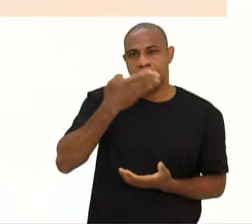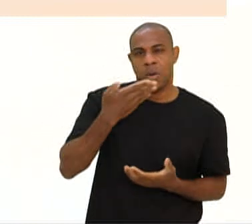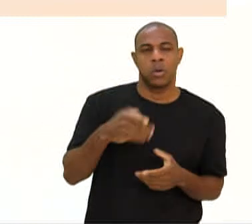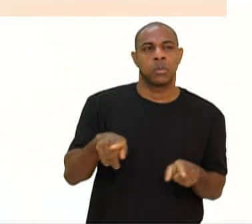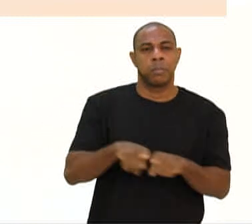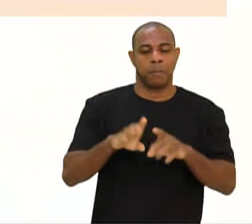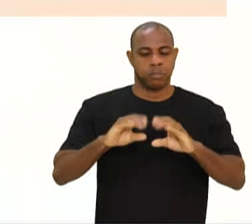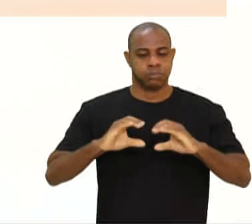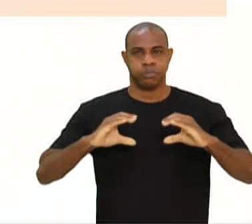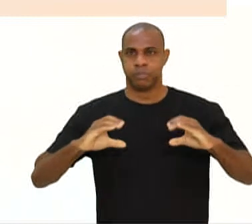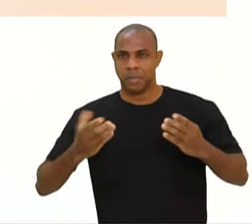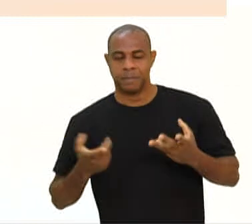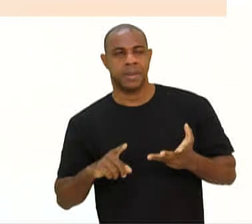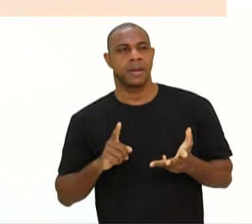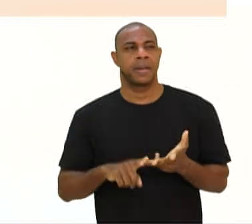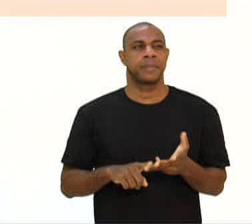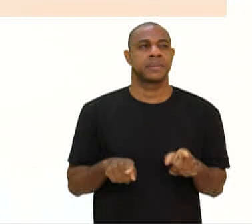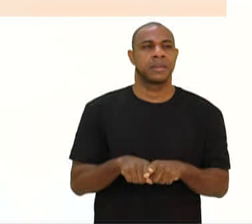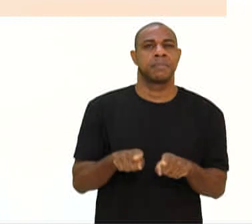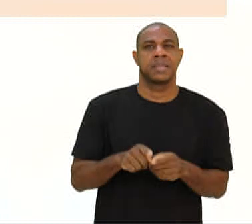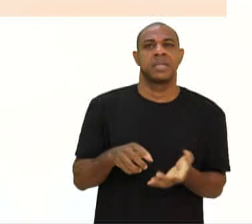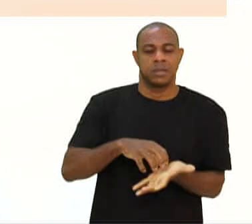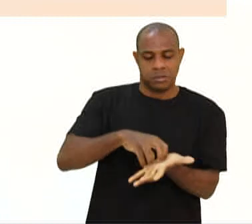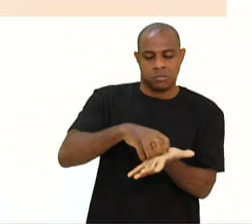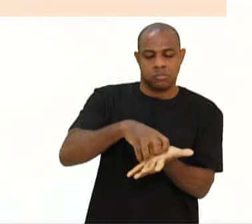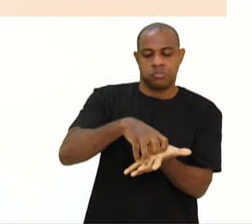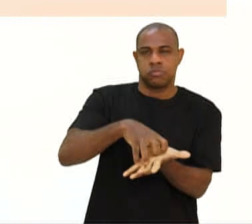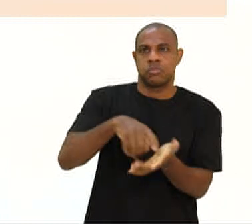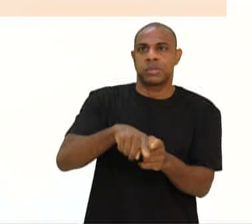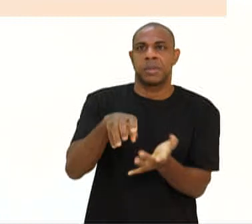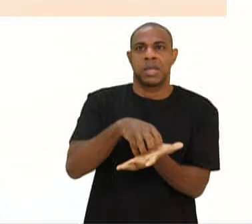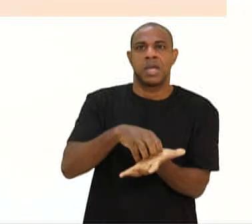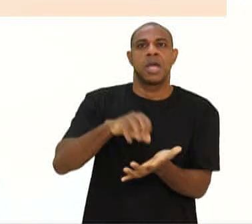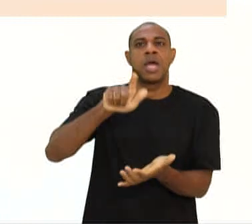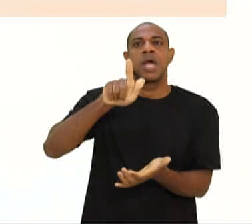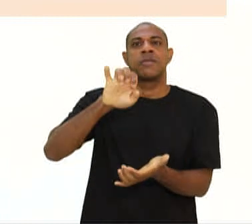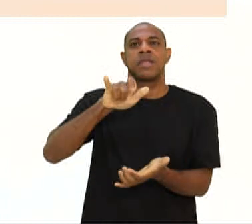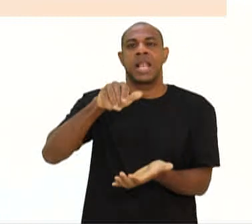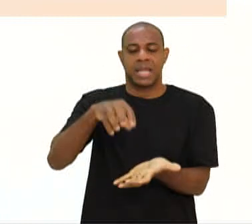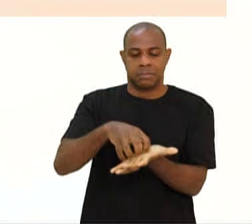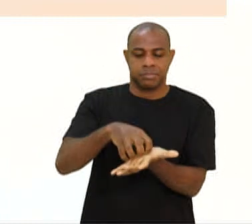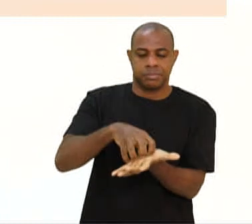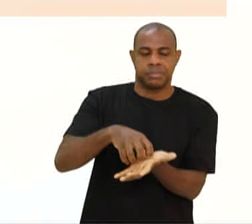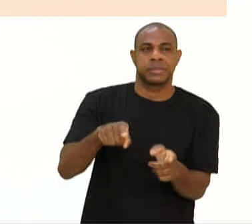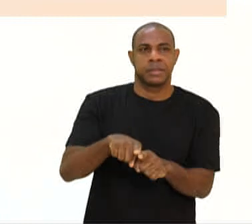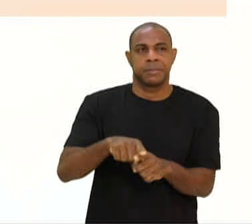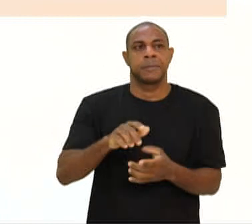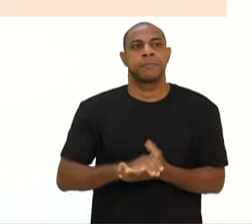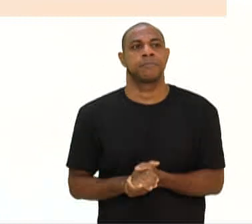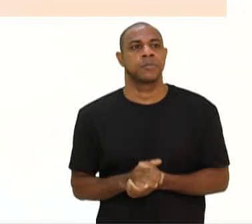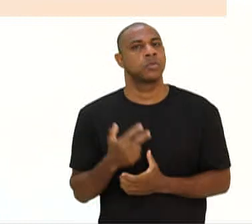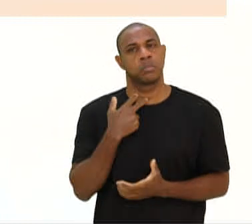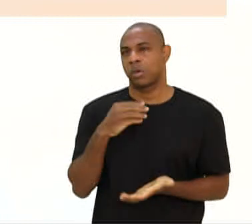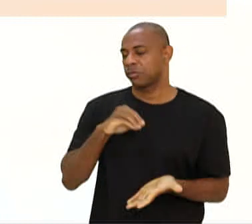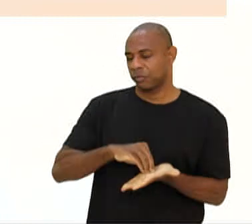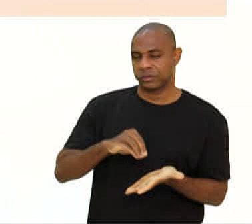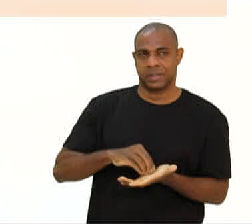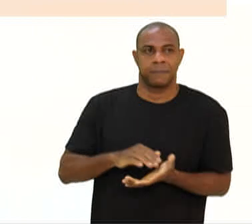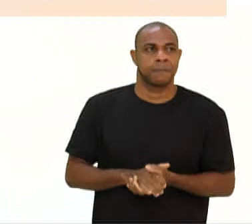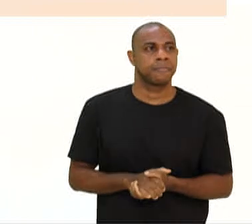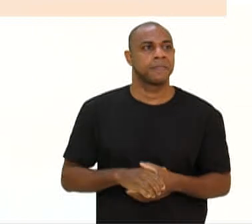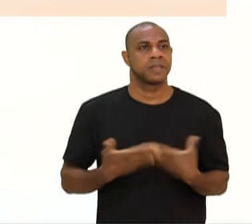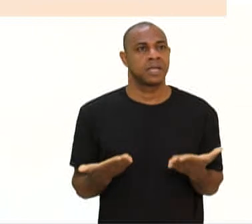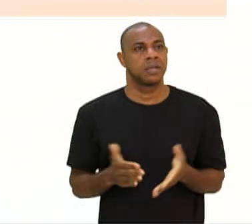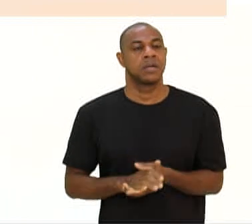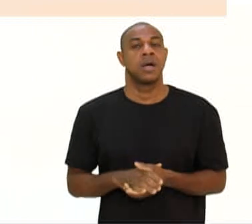cranberry, que na maioria das vezes é uma geleia que eles utilizam para comer junto dessa alimentação. E o Dia de